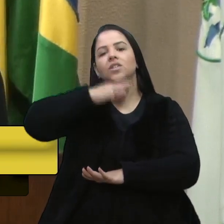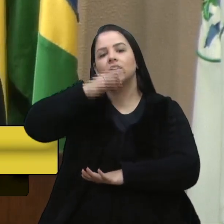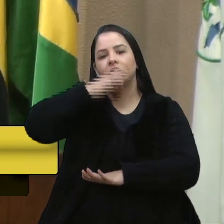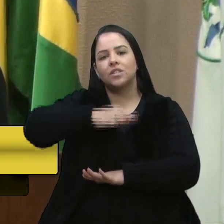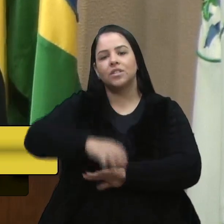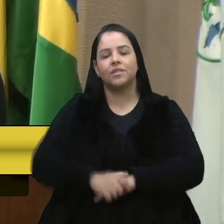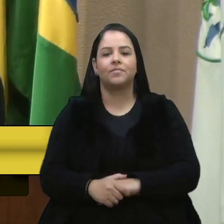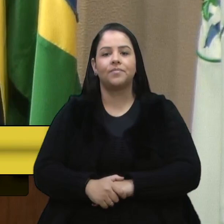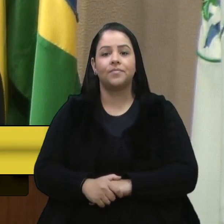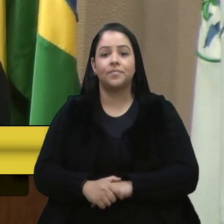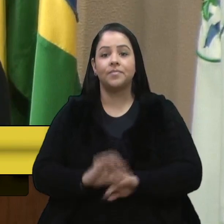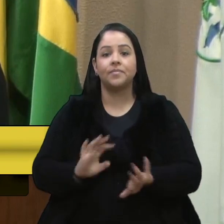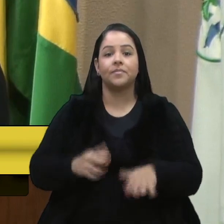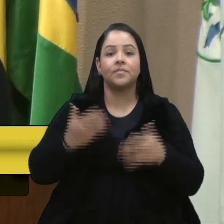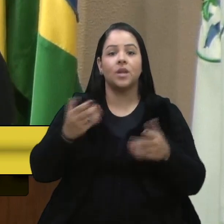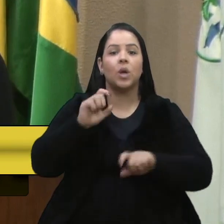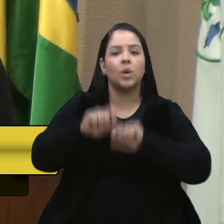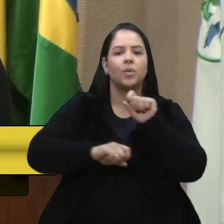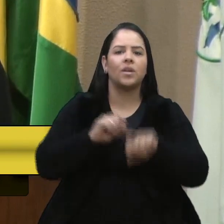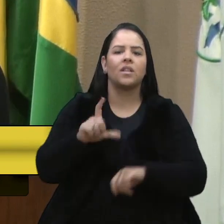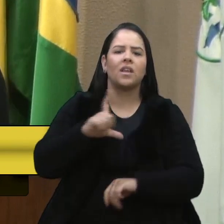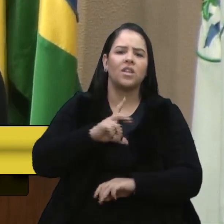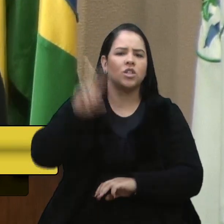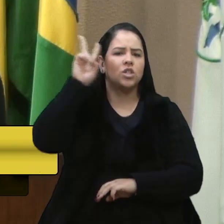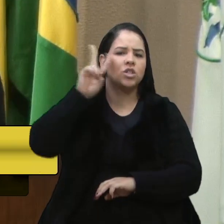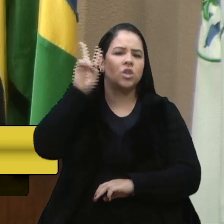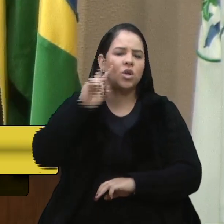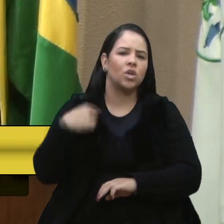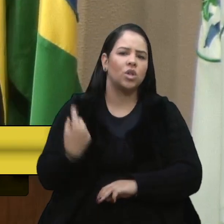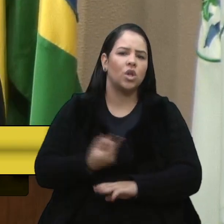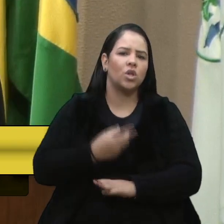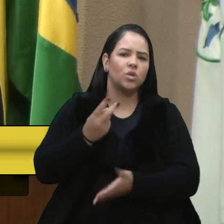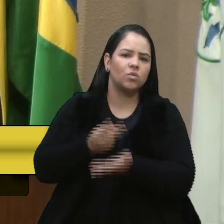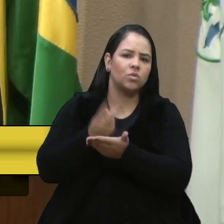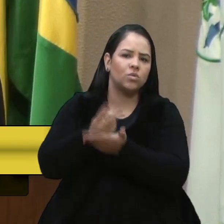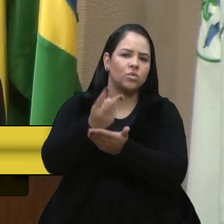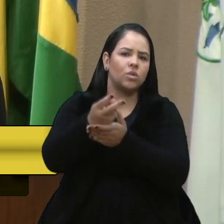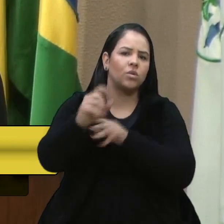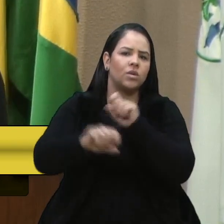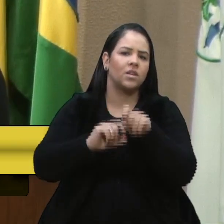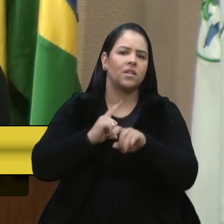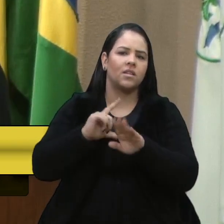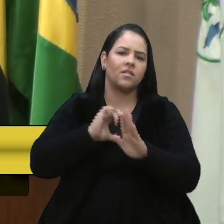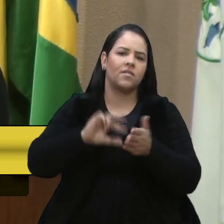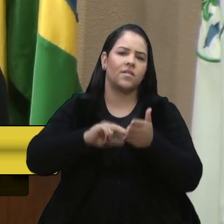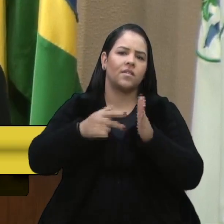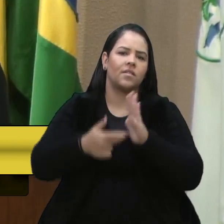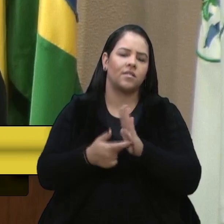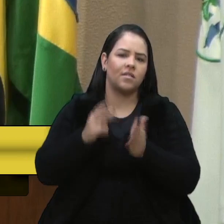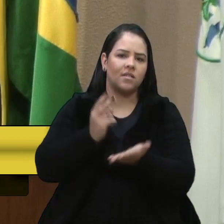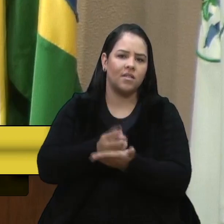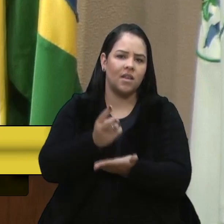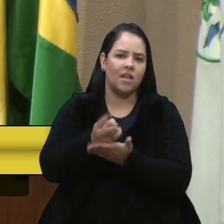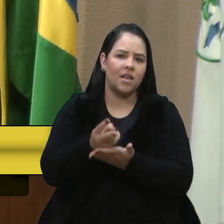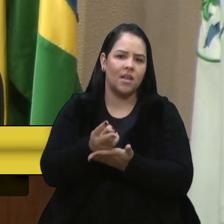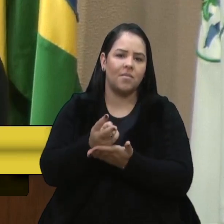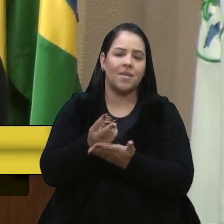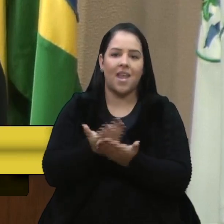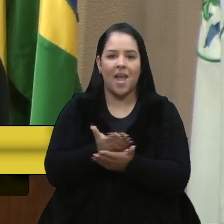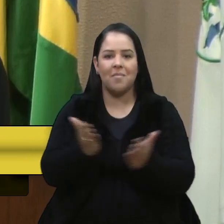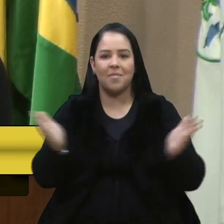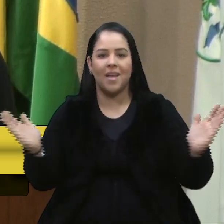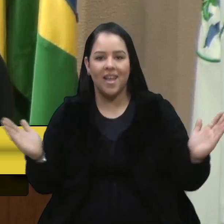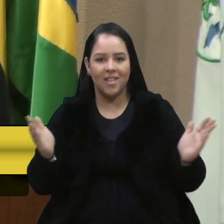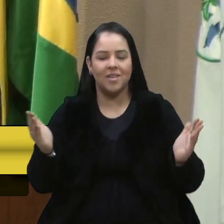E tendo em vista toda essa história, nós continuamos tendo essa característica de sempre estar de braços abertos